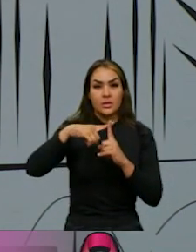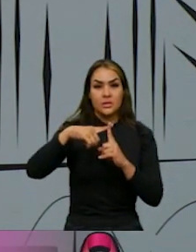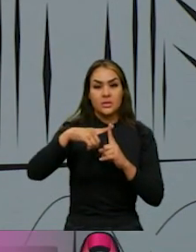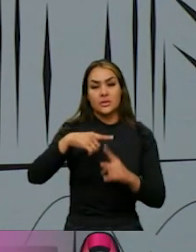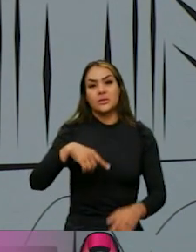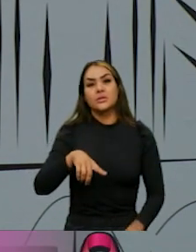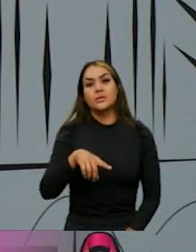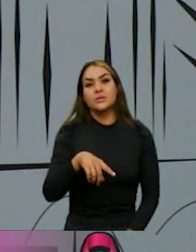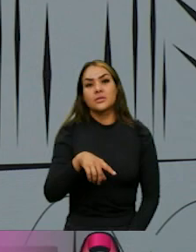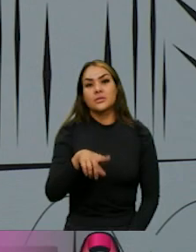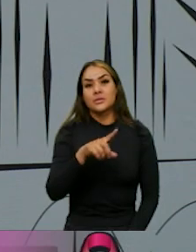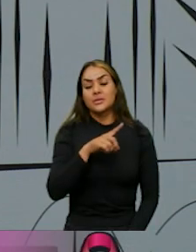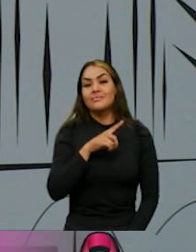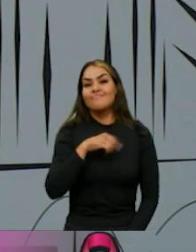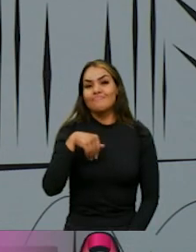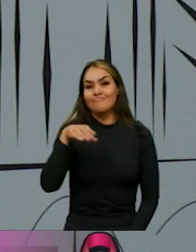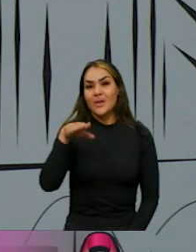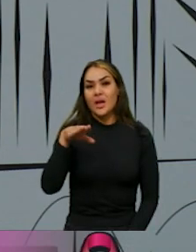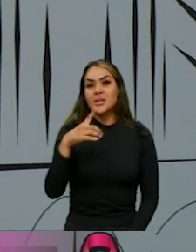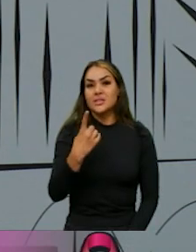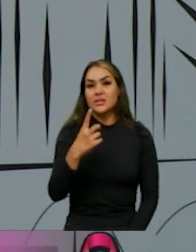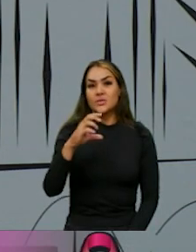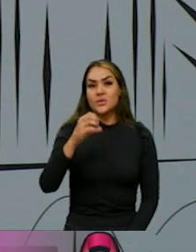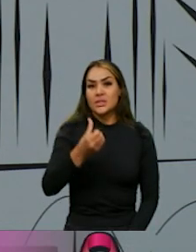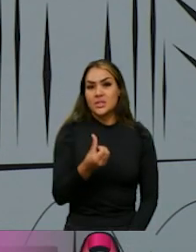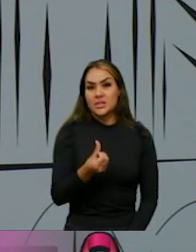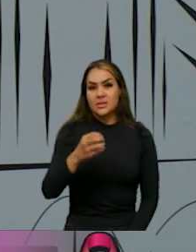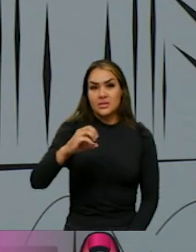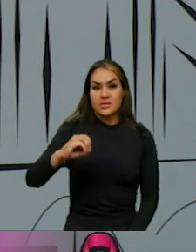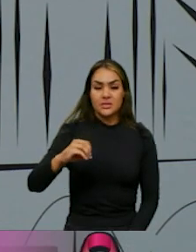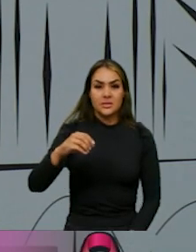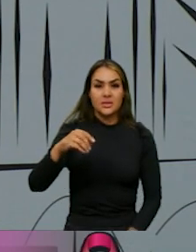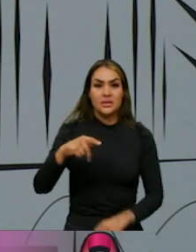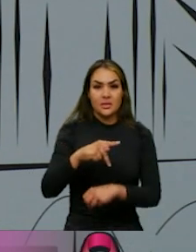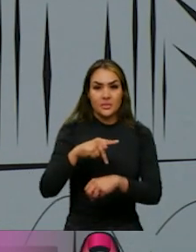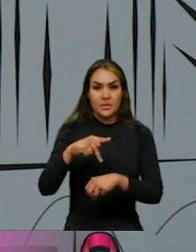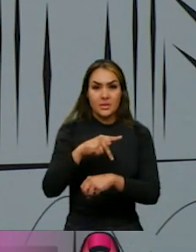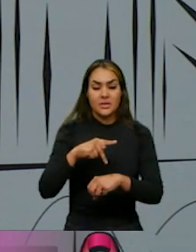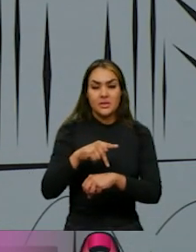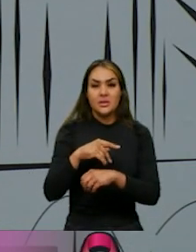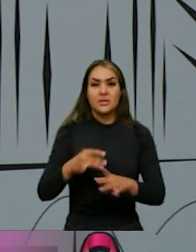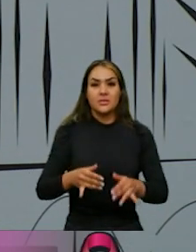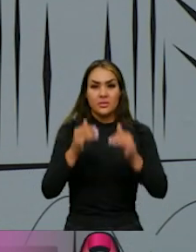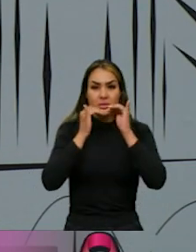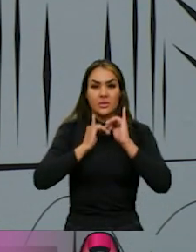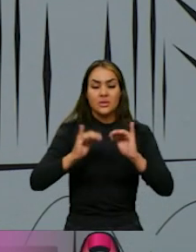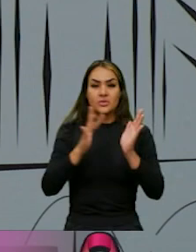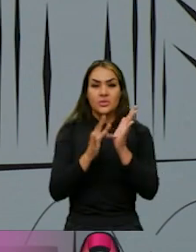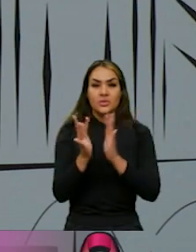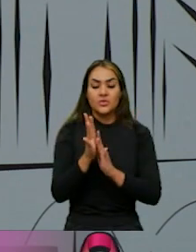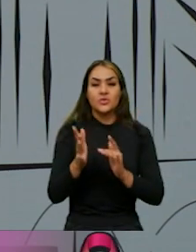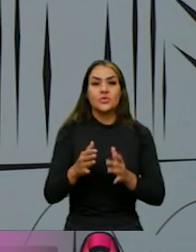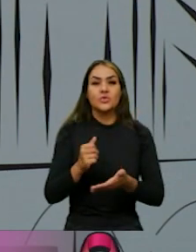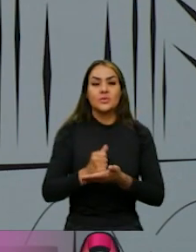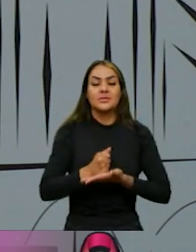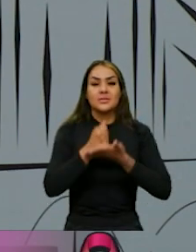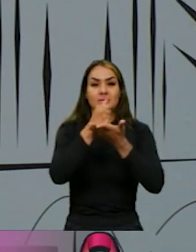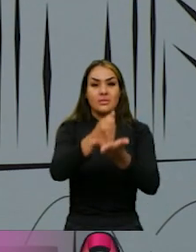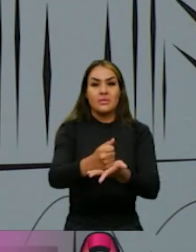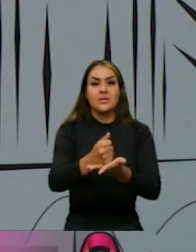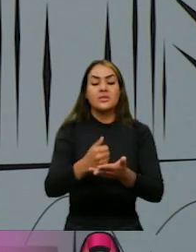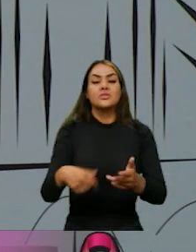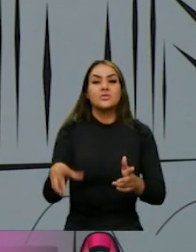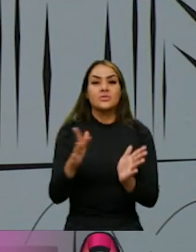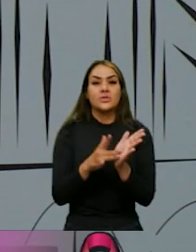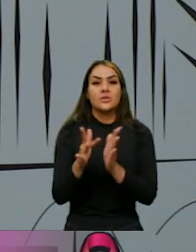mais de 160 países. E ela continua declarando que Jesus salva, Jesus batiza o Espírito Santo, Jesus cura